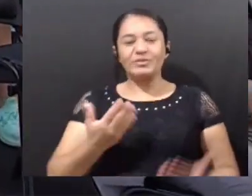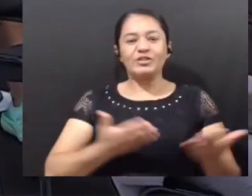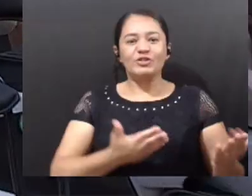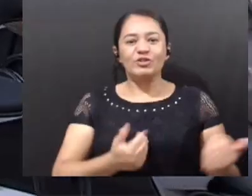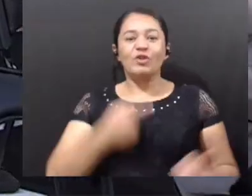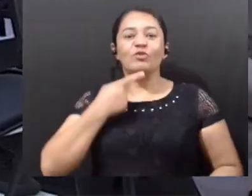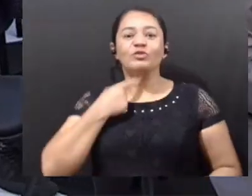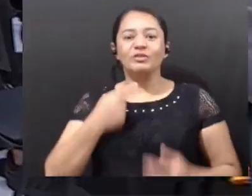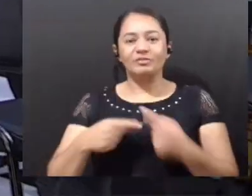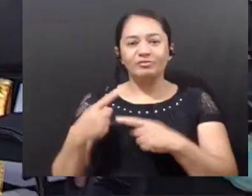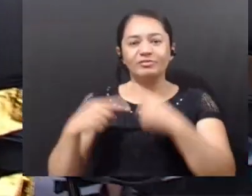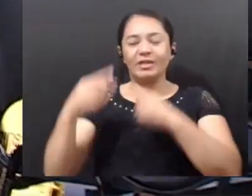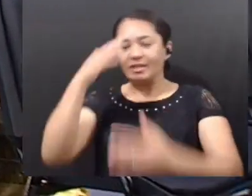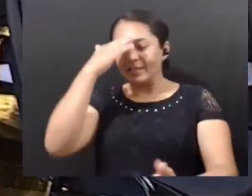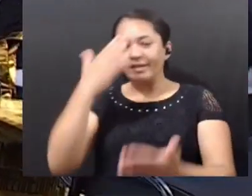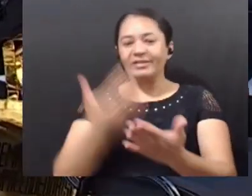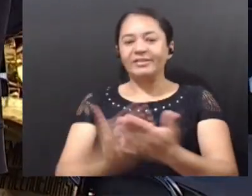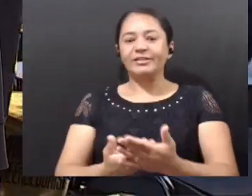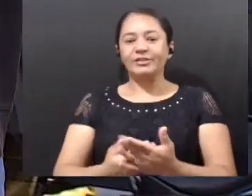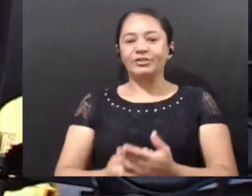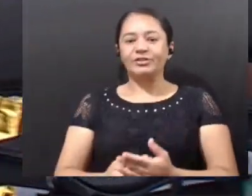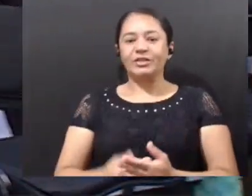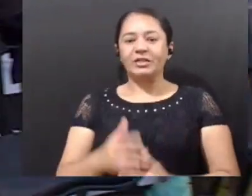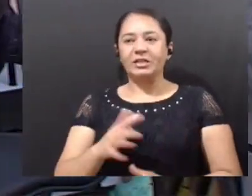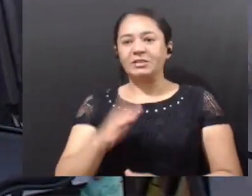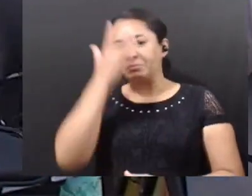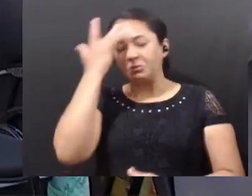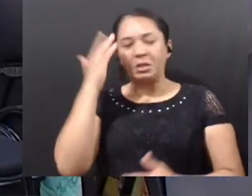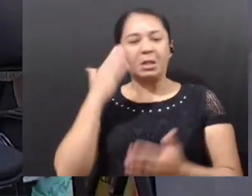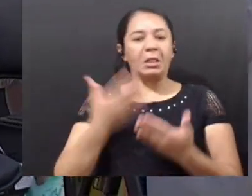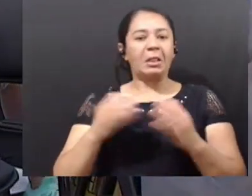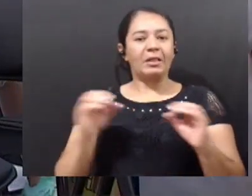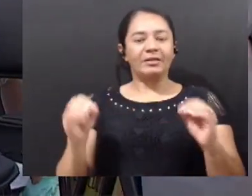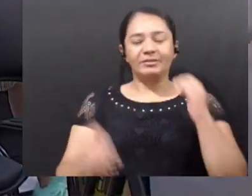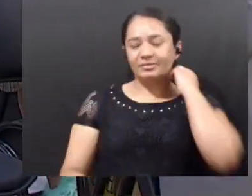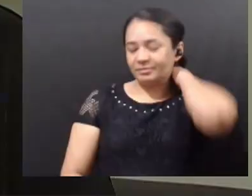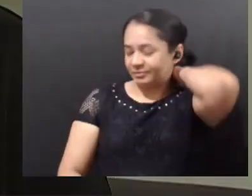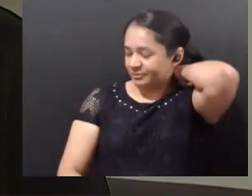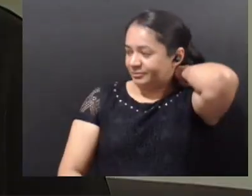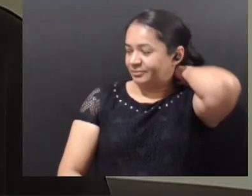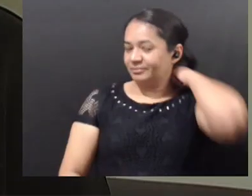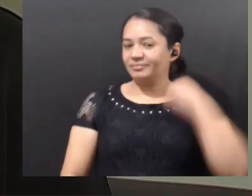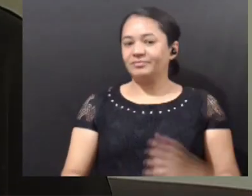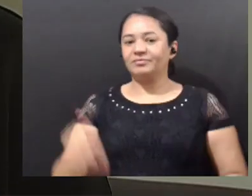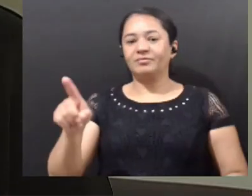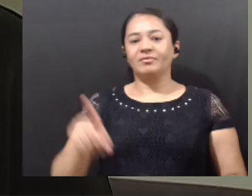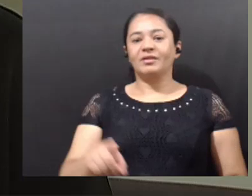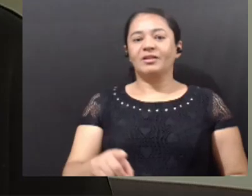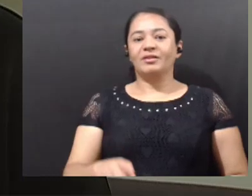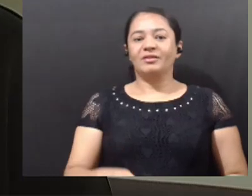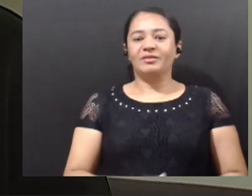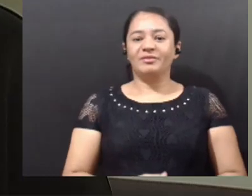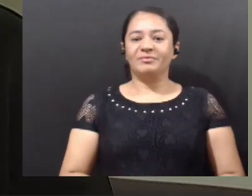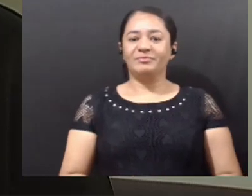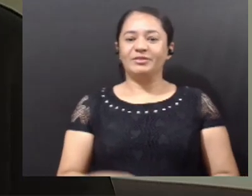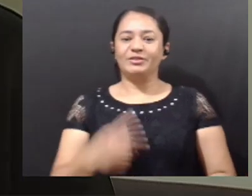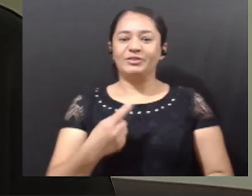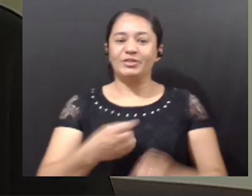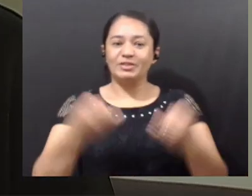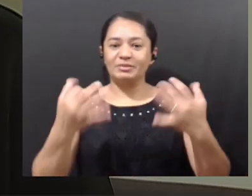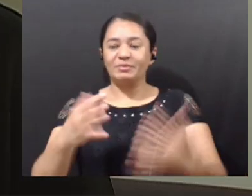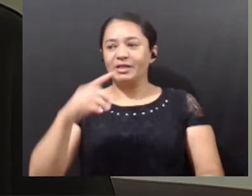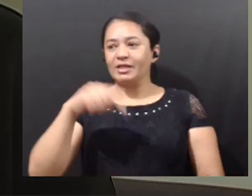acreditar naquilo que talvez ninguém acredite. Davi, com certeza você é um case fora da curva quando a gente pensa principalmente na